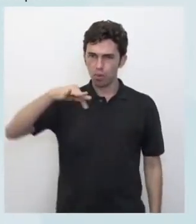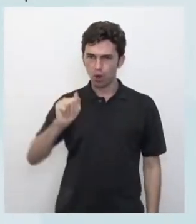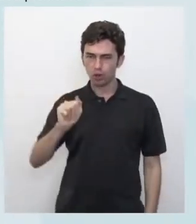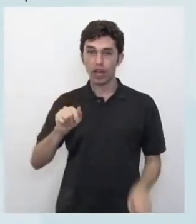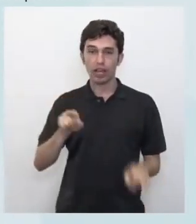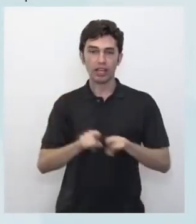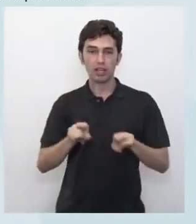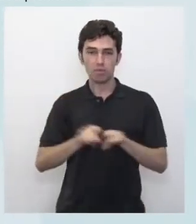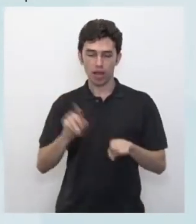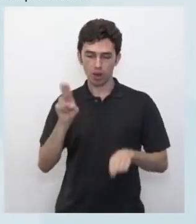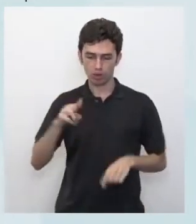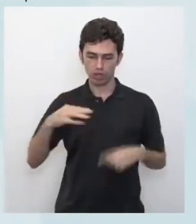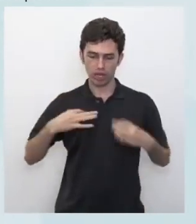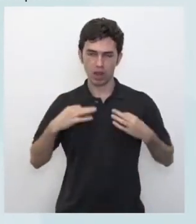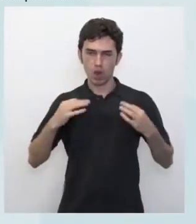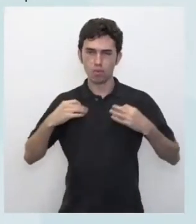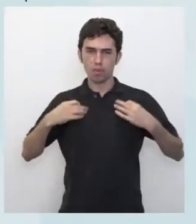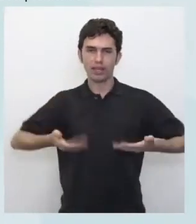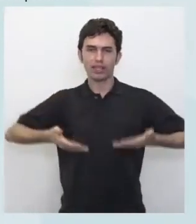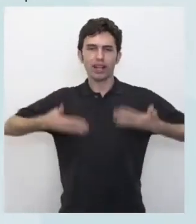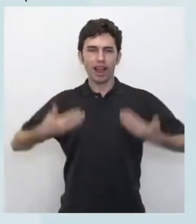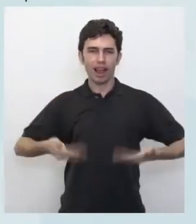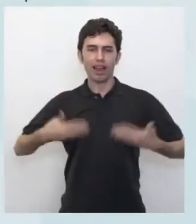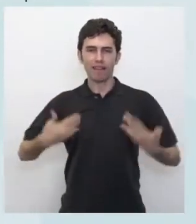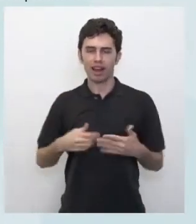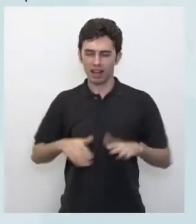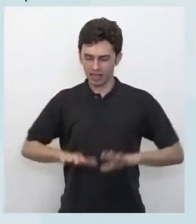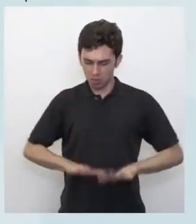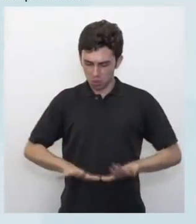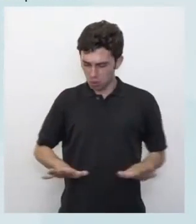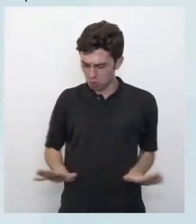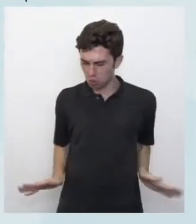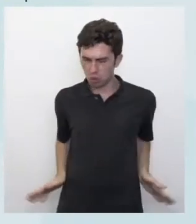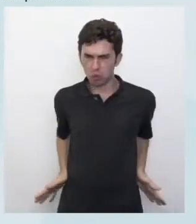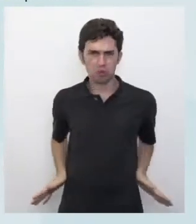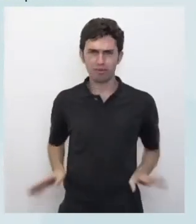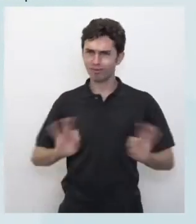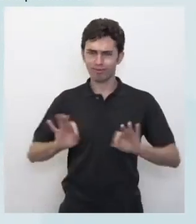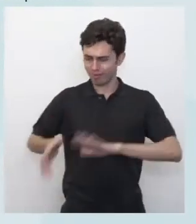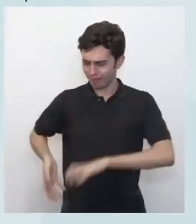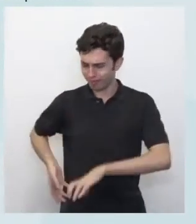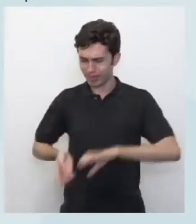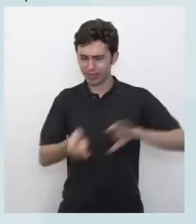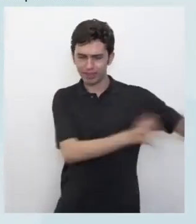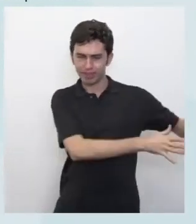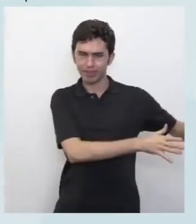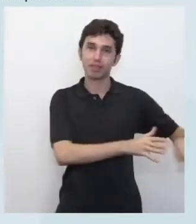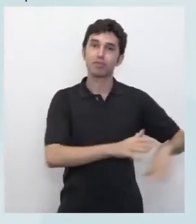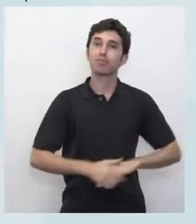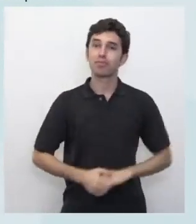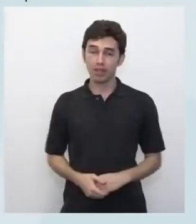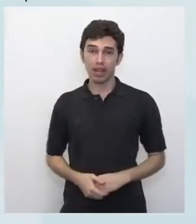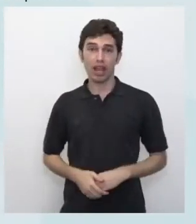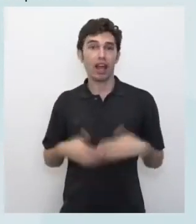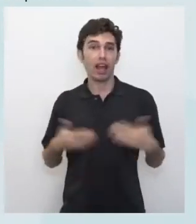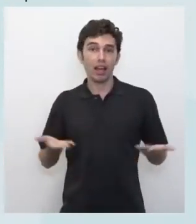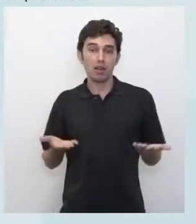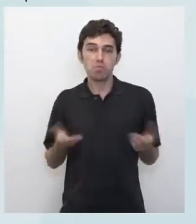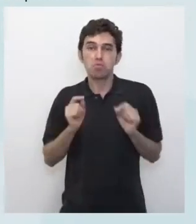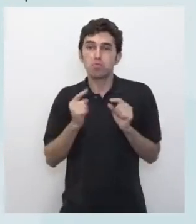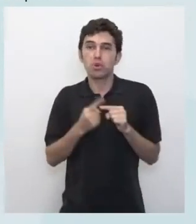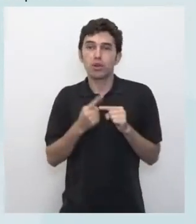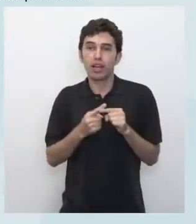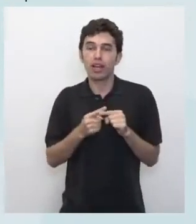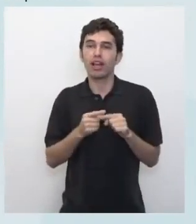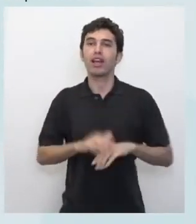mais soltos, né, aqueles tutus pesadíssimos, né, tudo aquilo acaba sendo deixado de lado, porque justamente